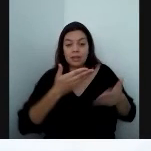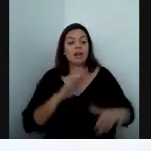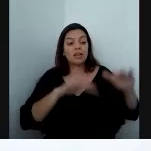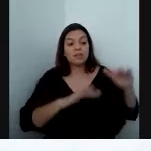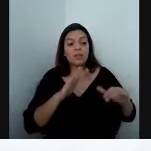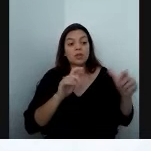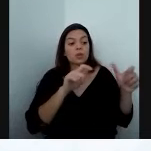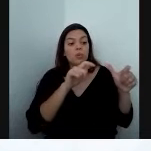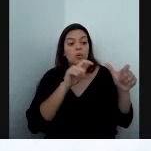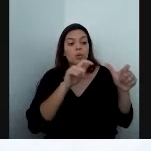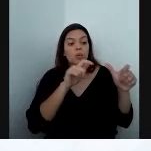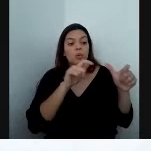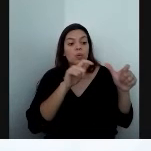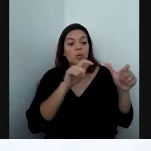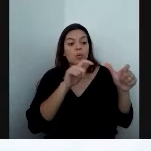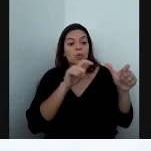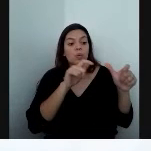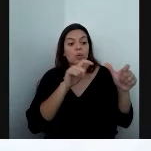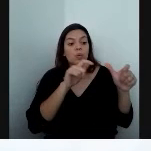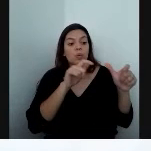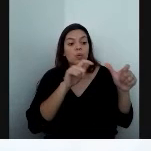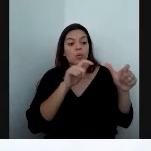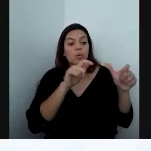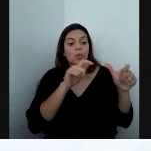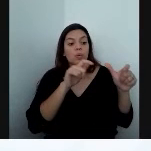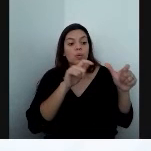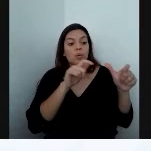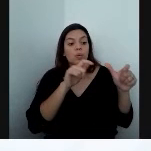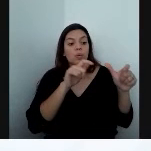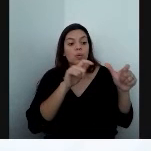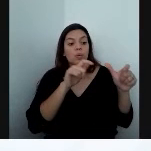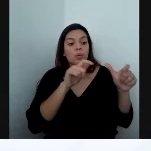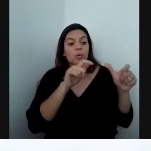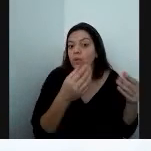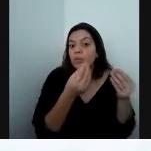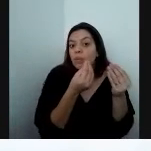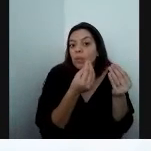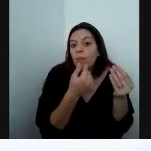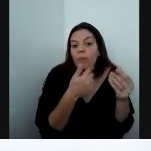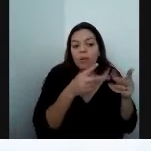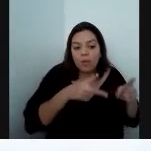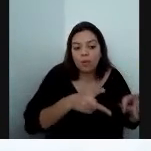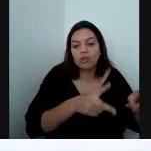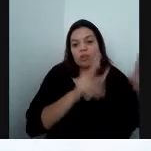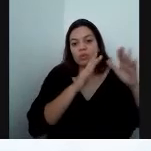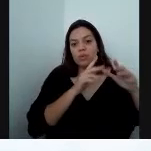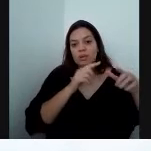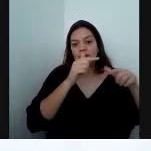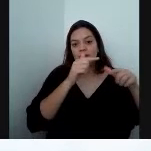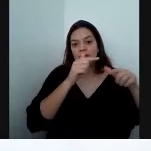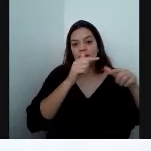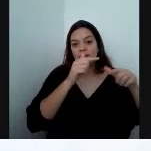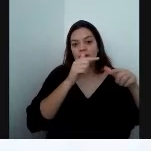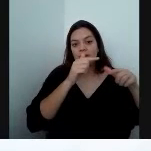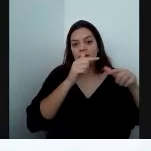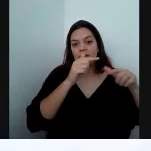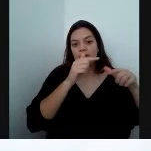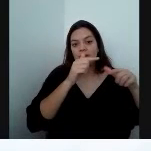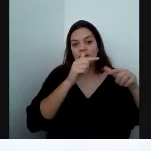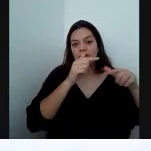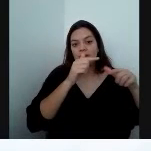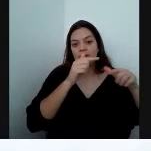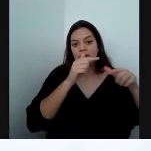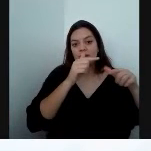é obrigado, né? Ele não ganha para morar no melhor lugar da cidade. Então, é bem importante mesmo que a gente fique de olho e que a